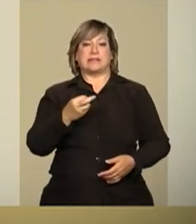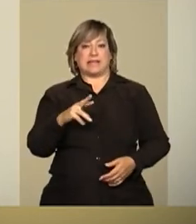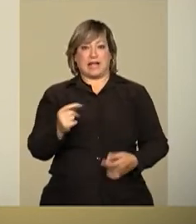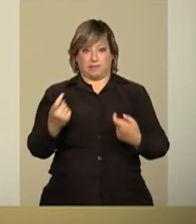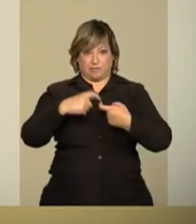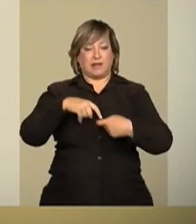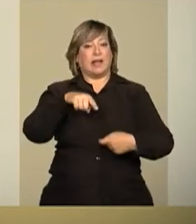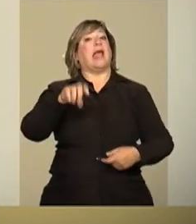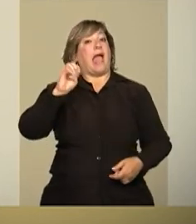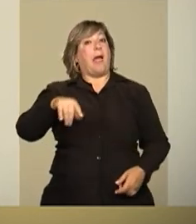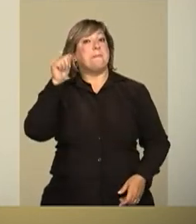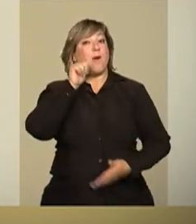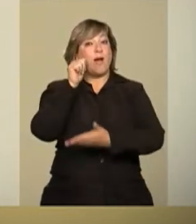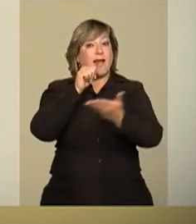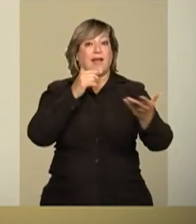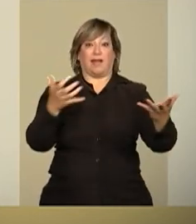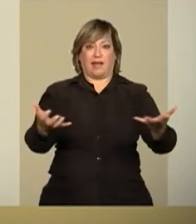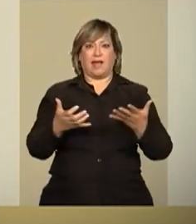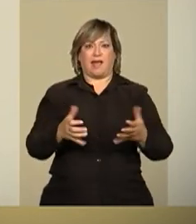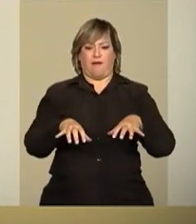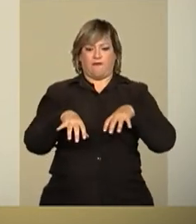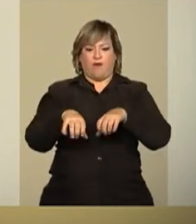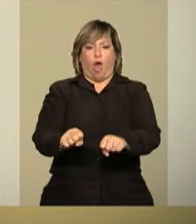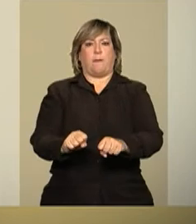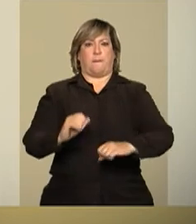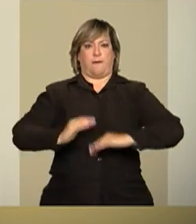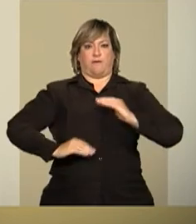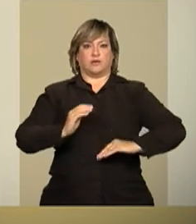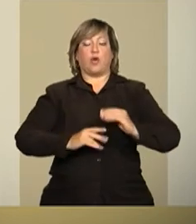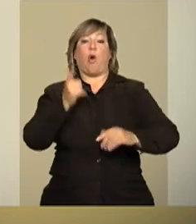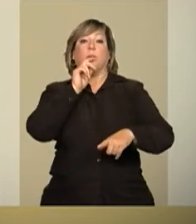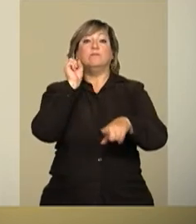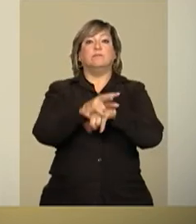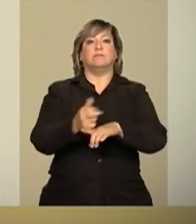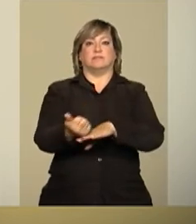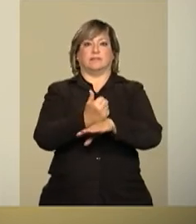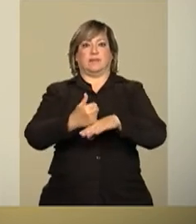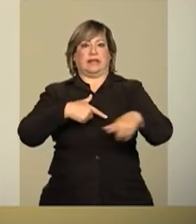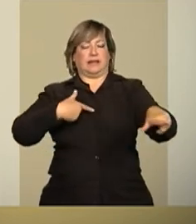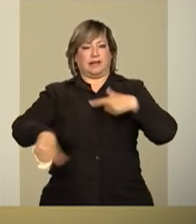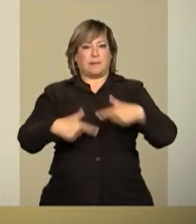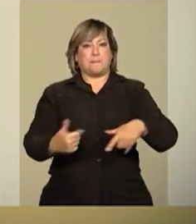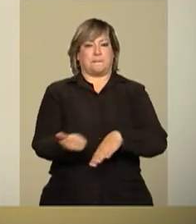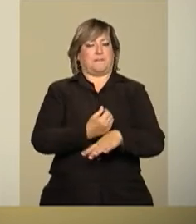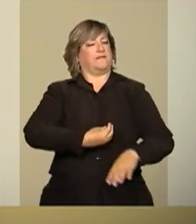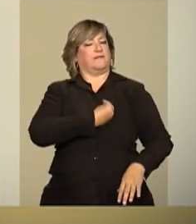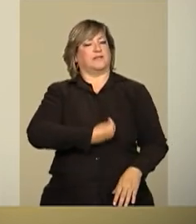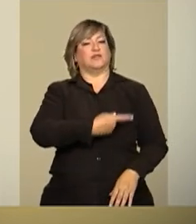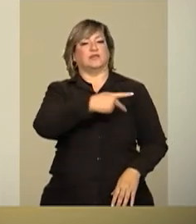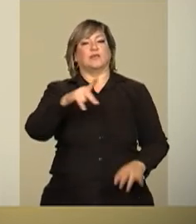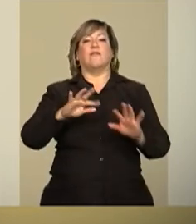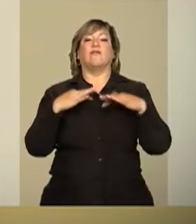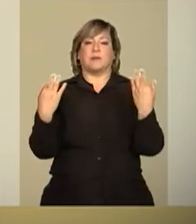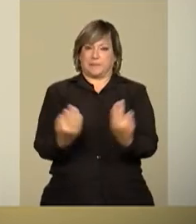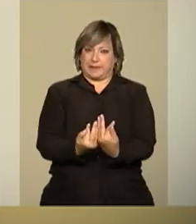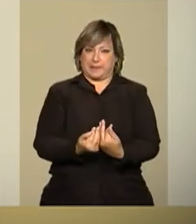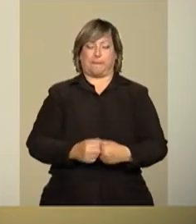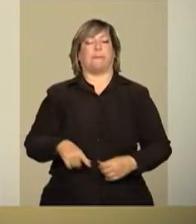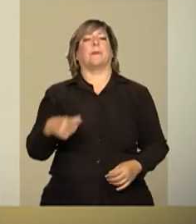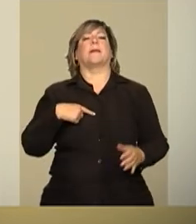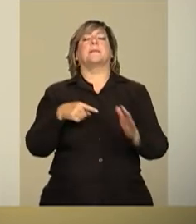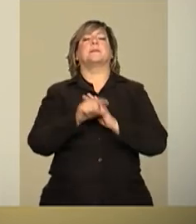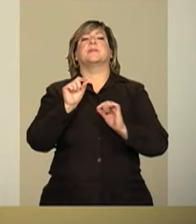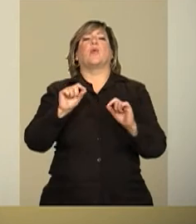que querem uma formação profissional para conseguir um emprego melhor e melhorar a vida das suas famílias e